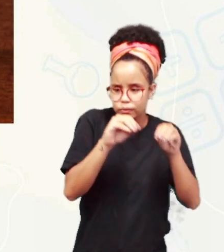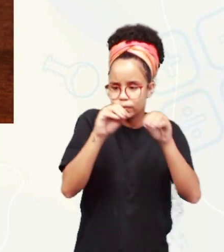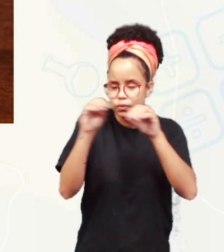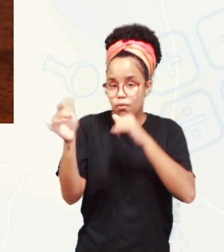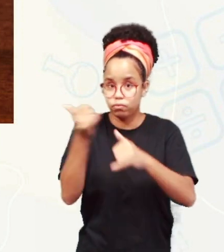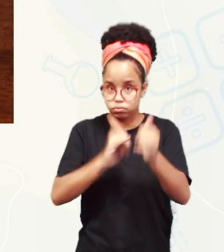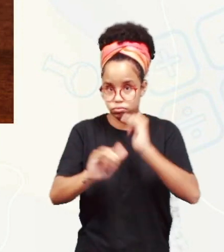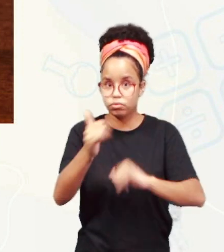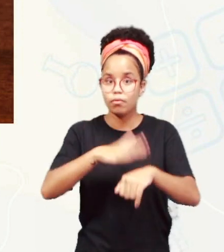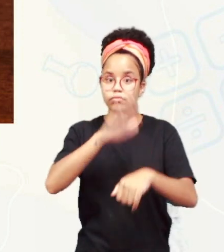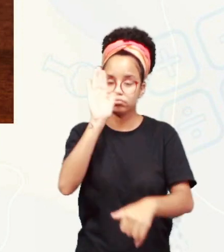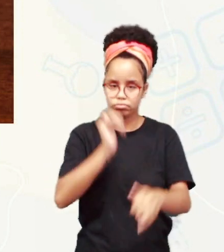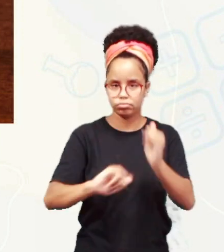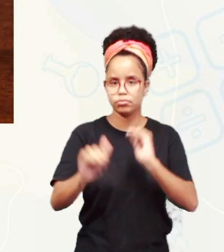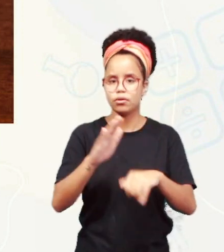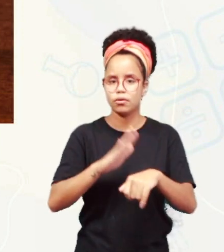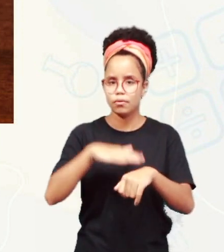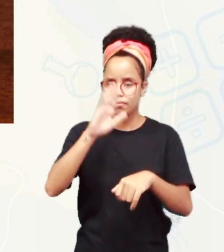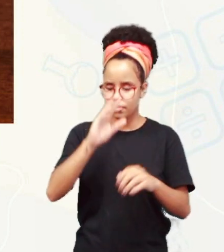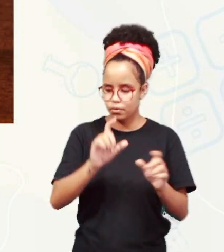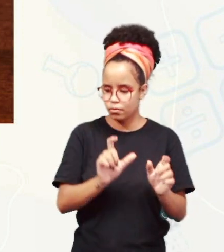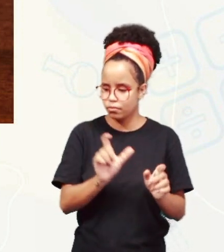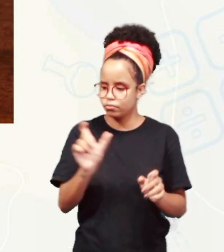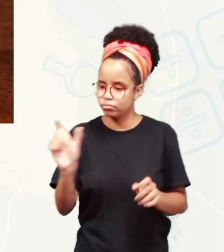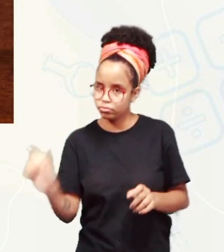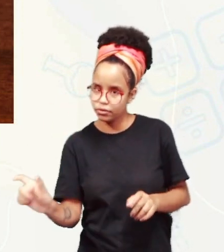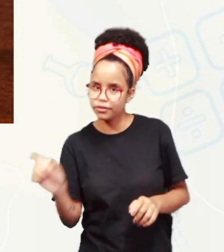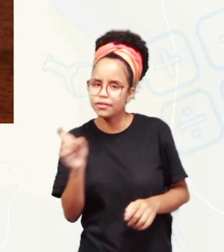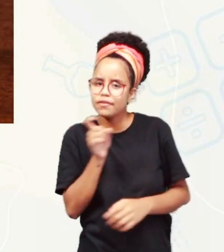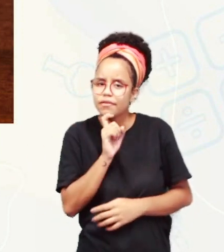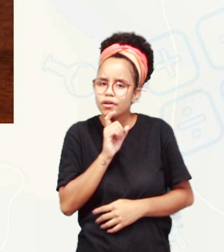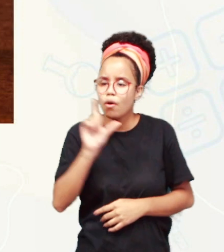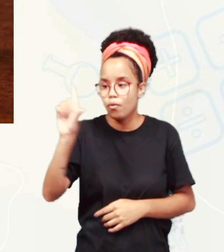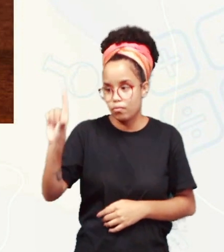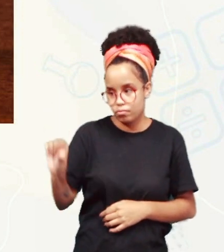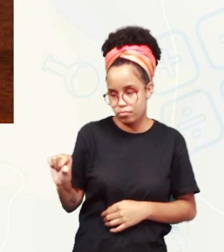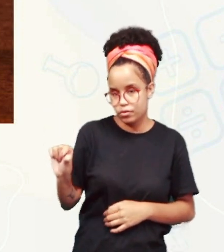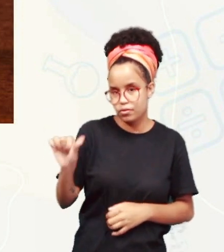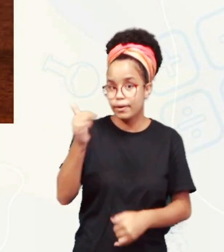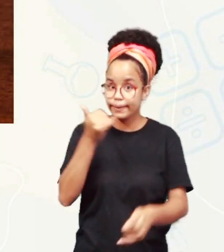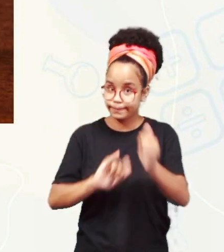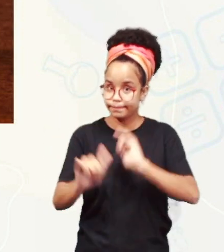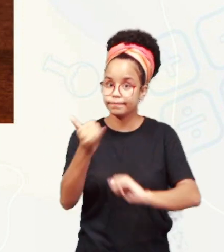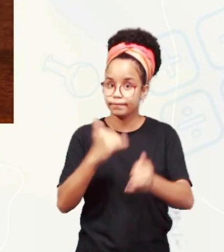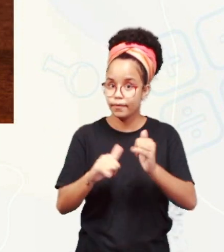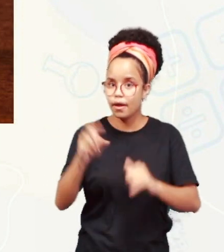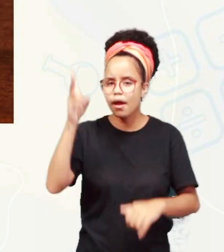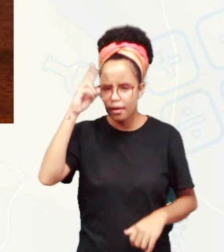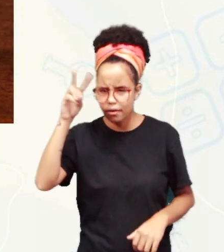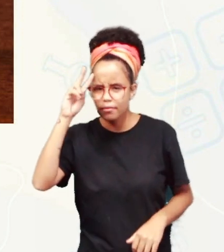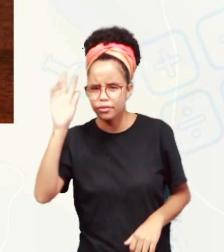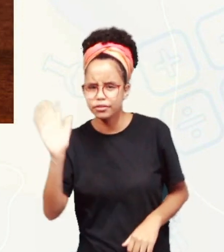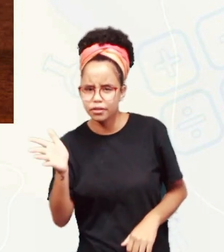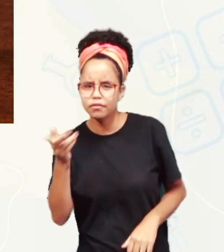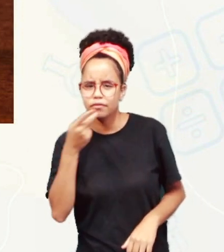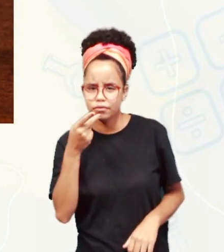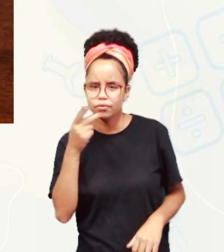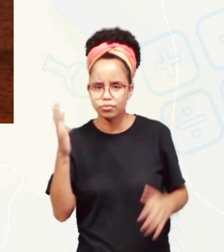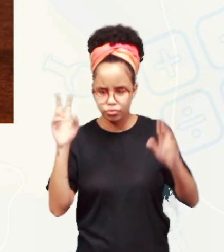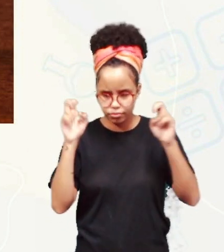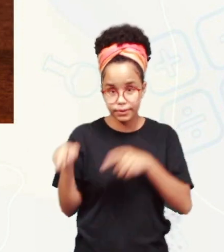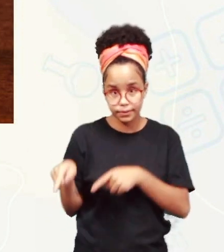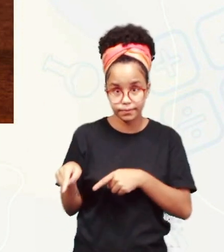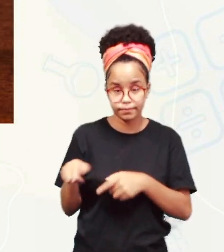mais energia cinética para o objeto mais frio com menos energia cinética lembra que a gente falou sobre energia cinética na última